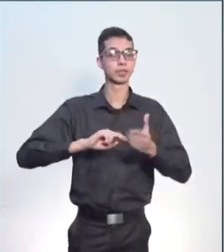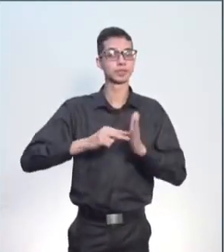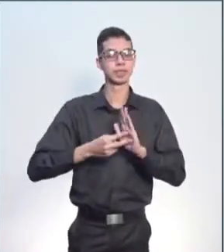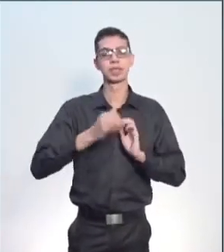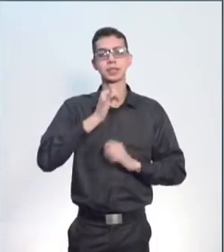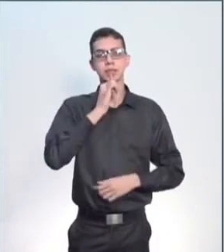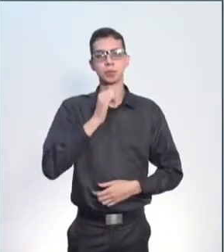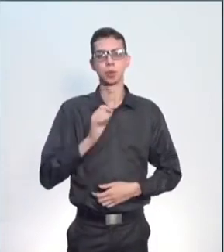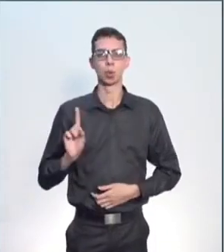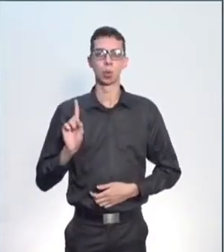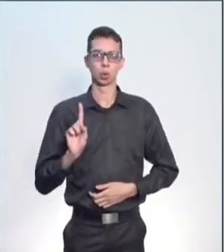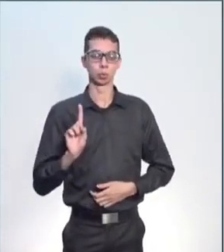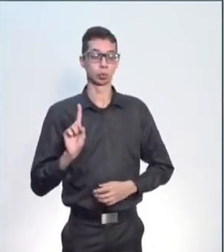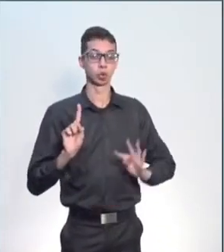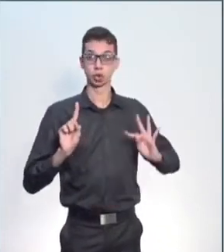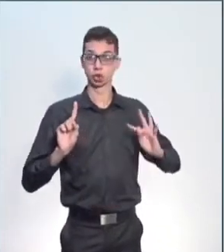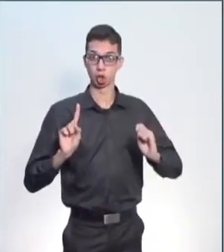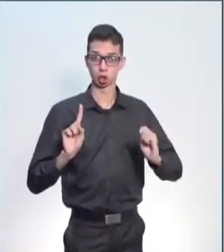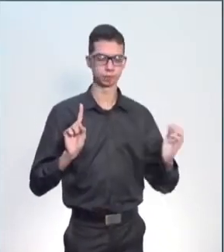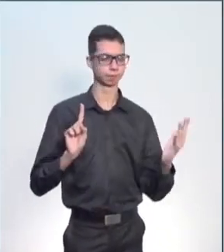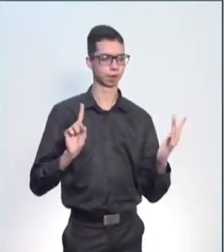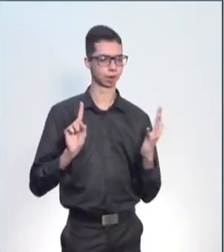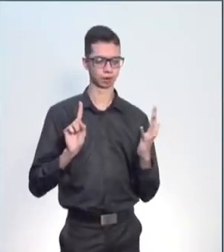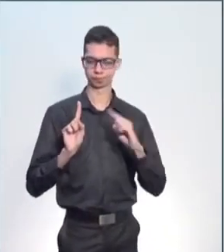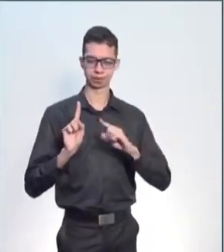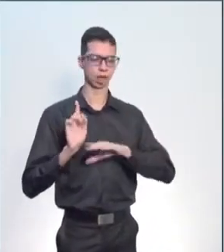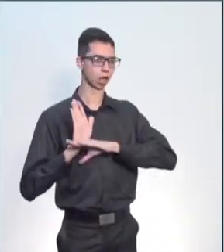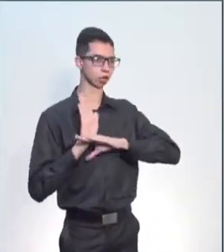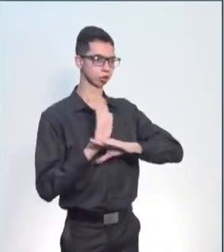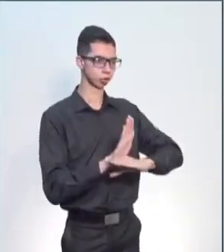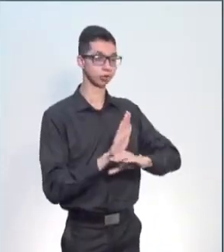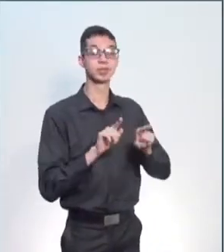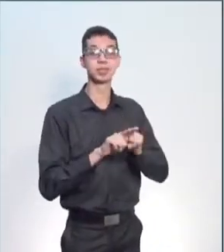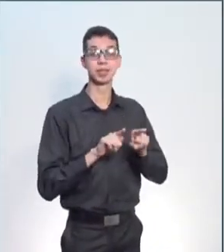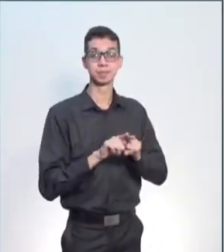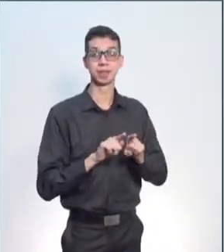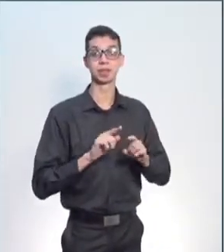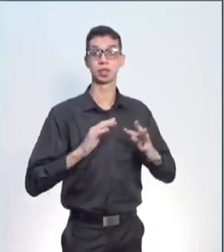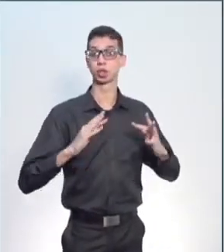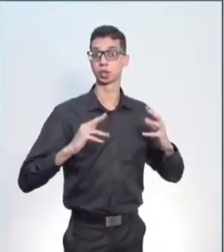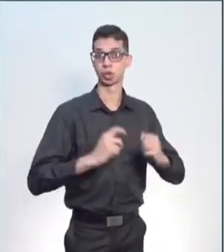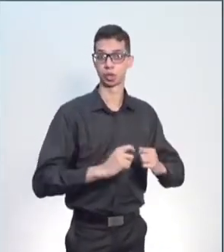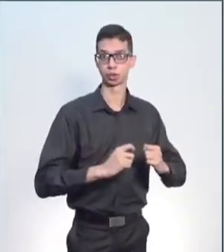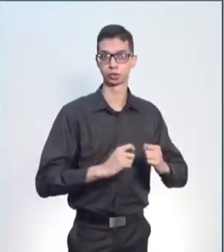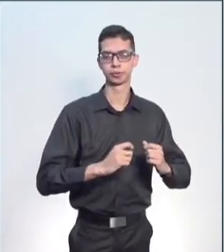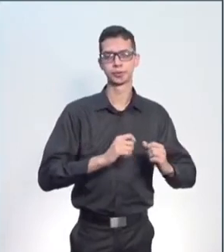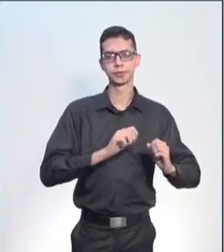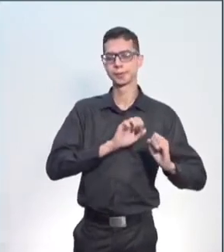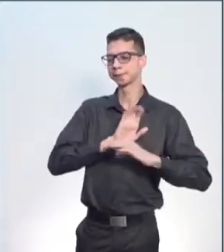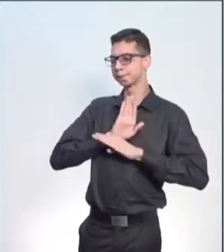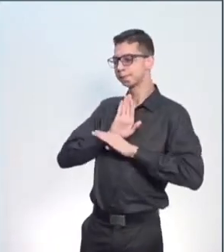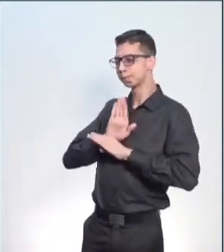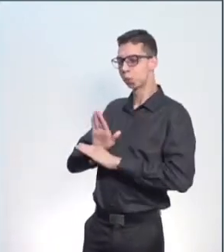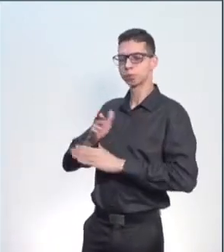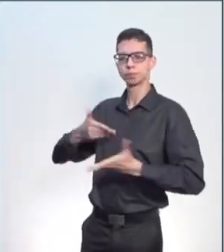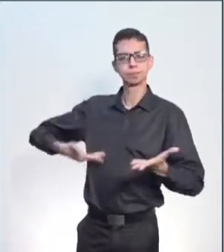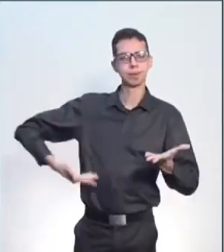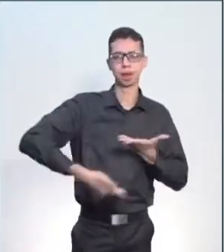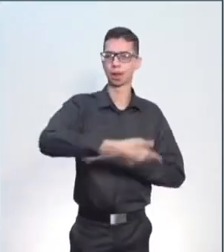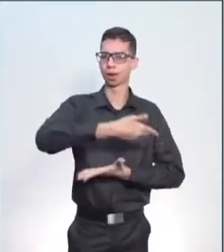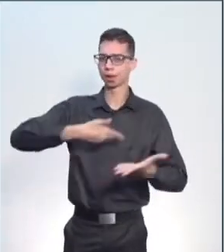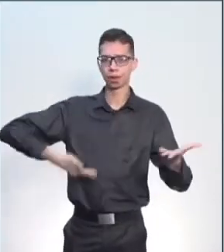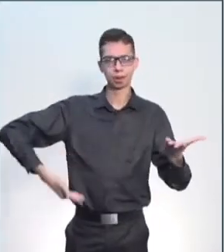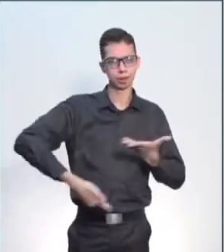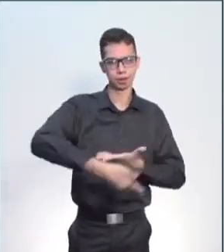todos por um. Né? Significa também, mais para frente, né?